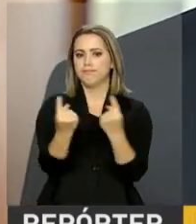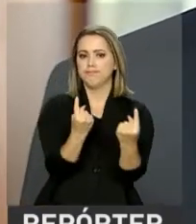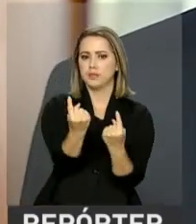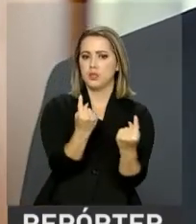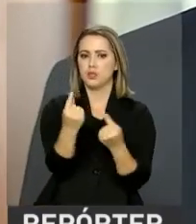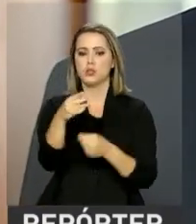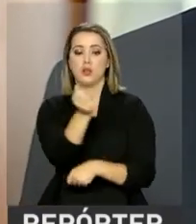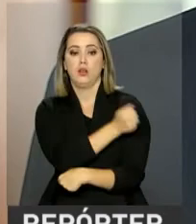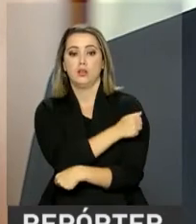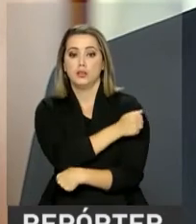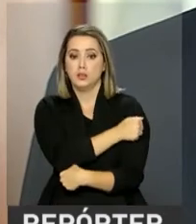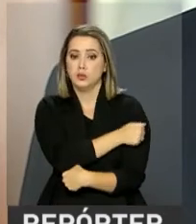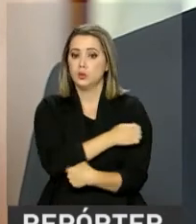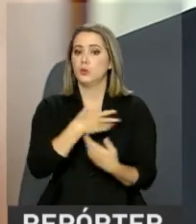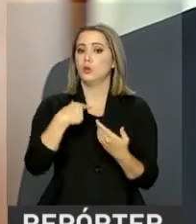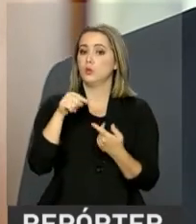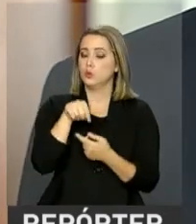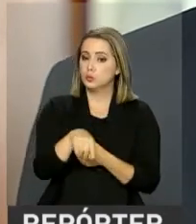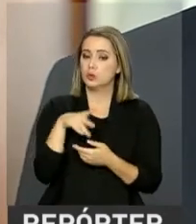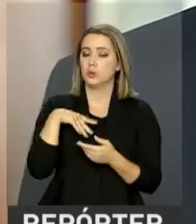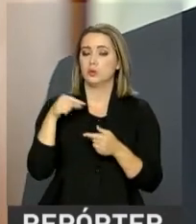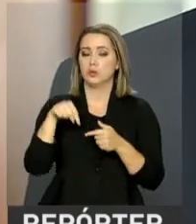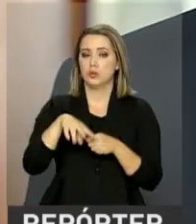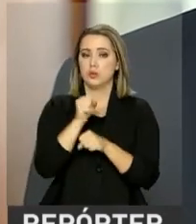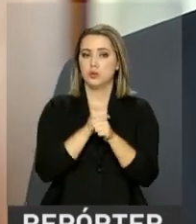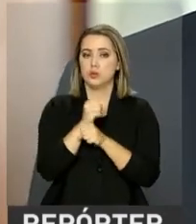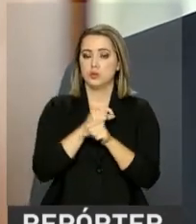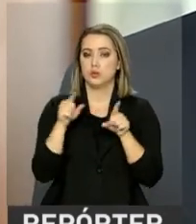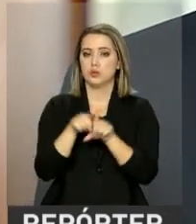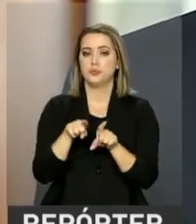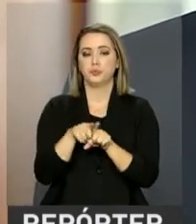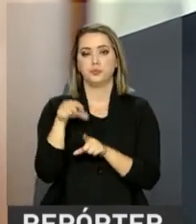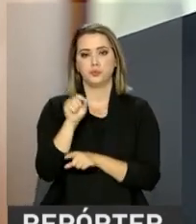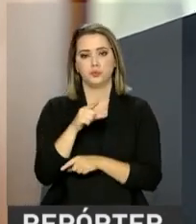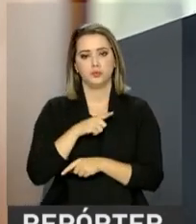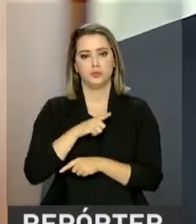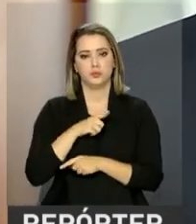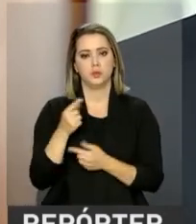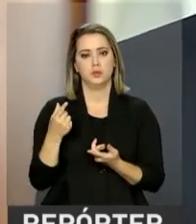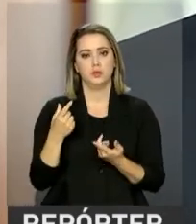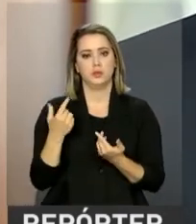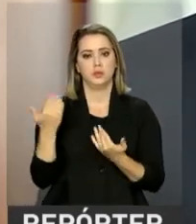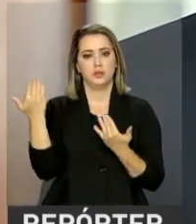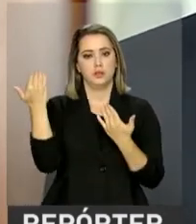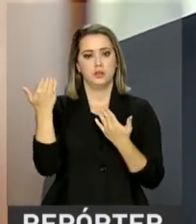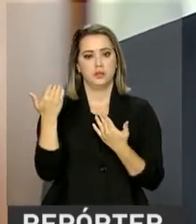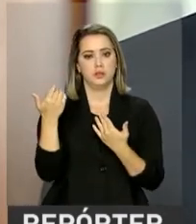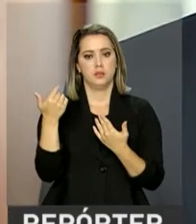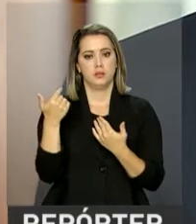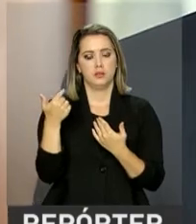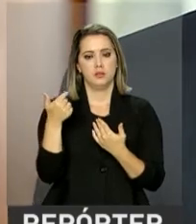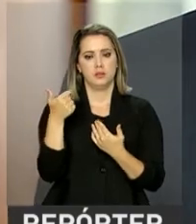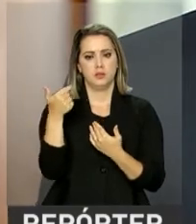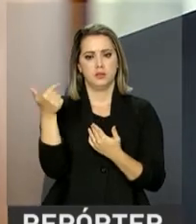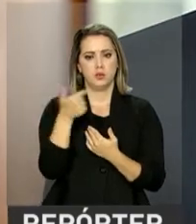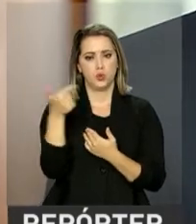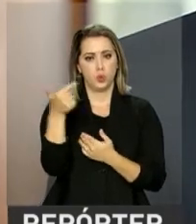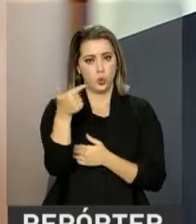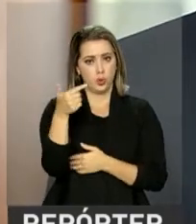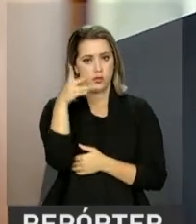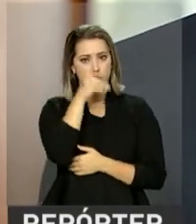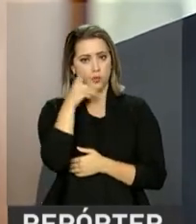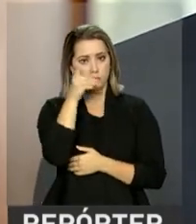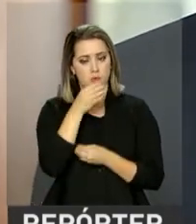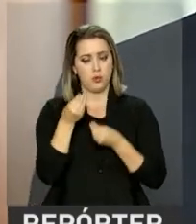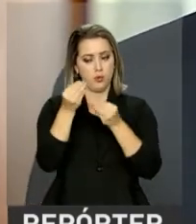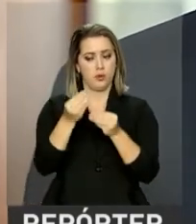estudante que fará o Enem em 2017 e também a aplicação da prova em dois domingos, o que dará mais